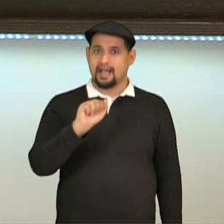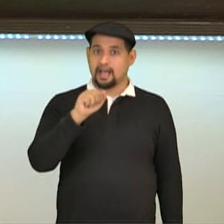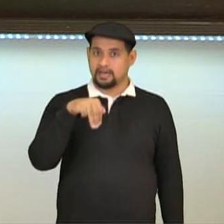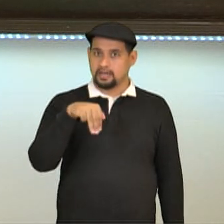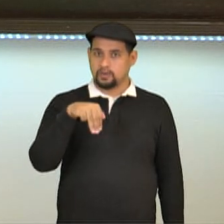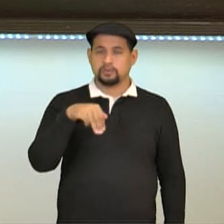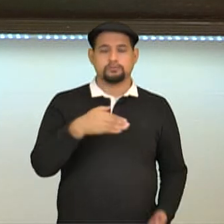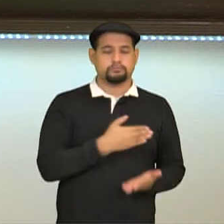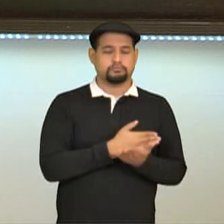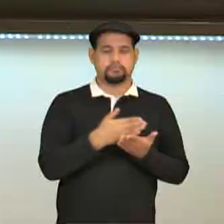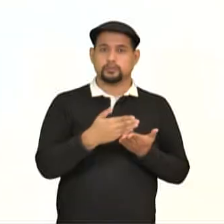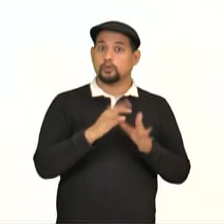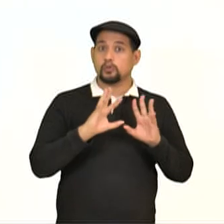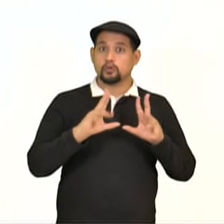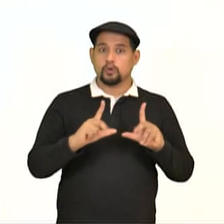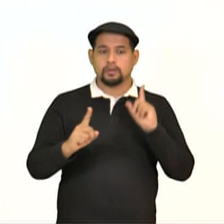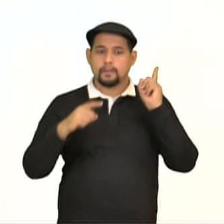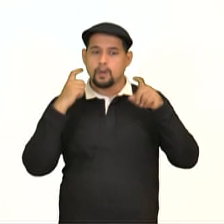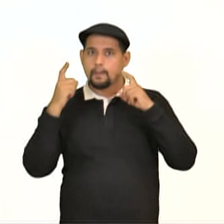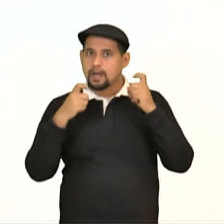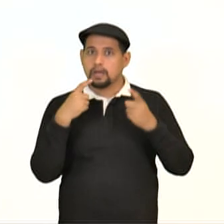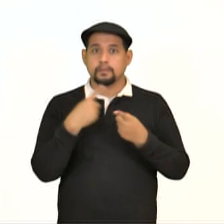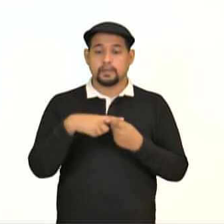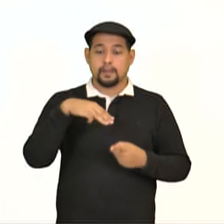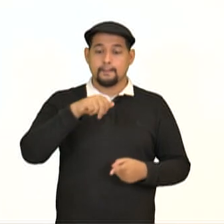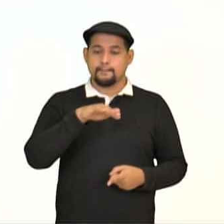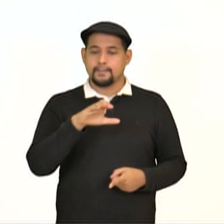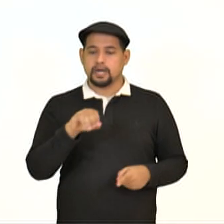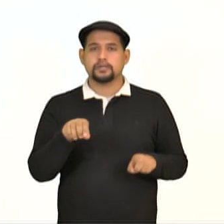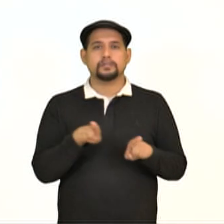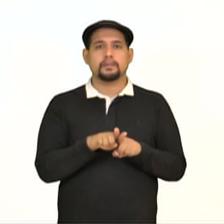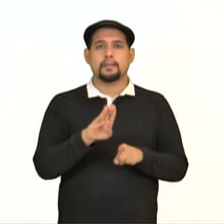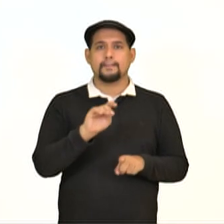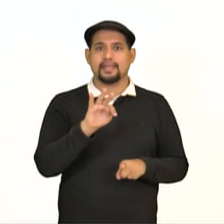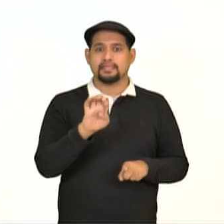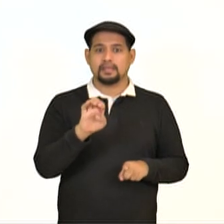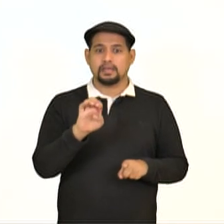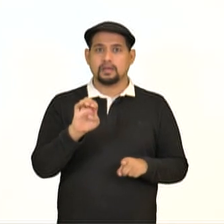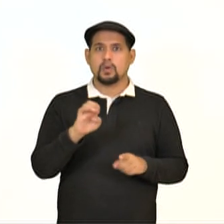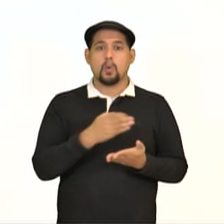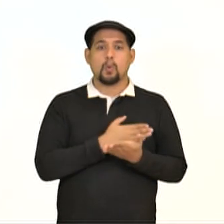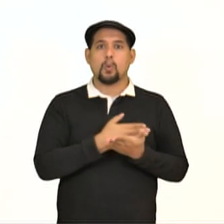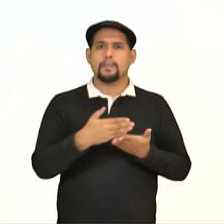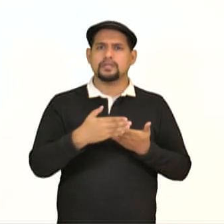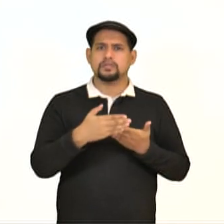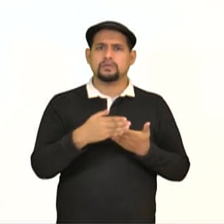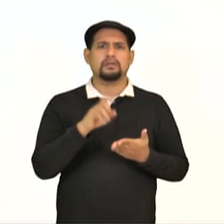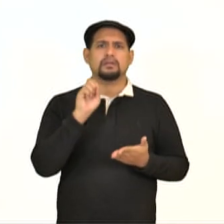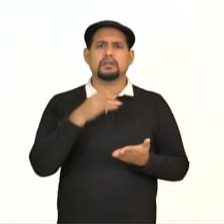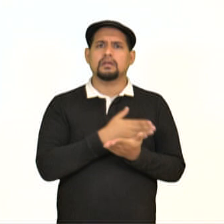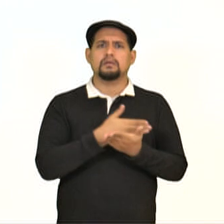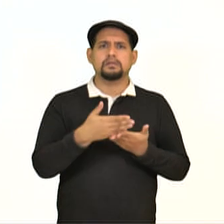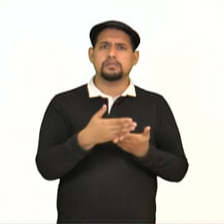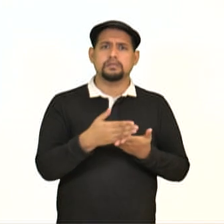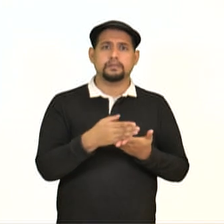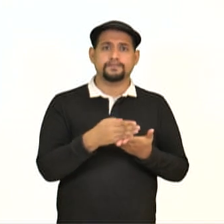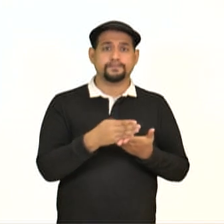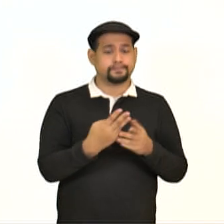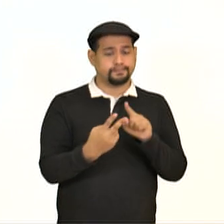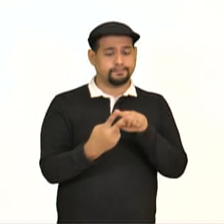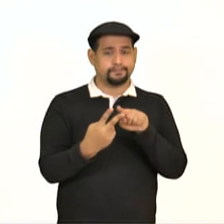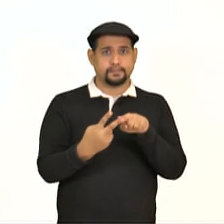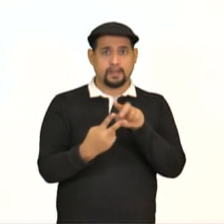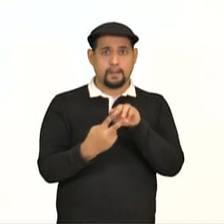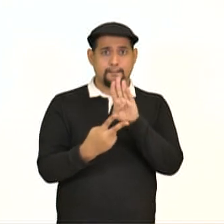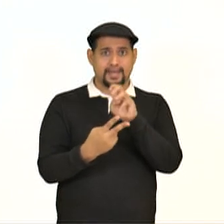Todos ficaram preocupados quando o Márcio e a Beth começaram. Então, quem começaram? O Márcio e a Beth, que é aí